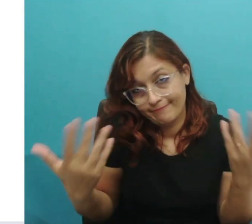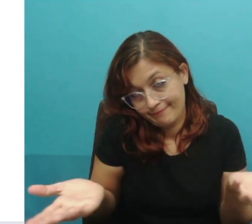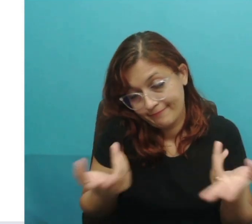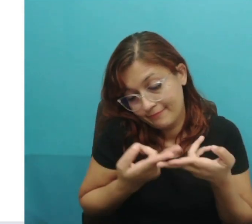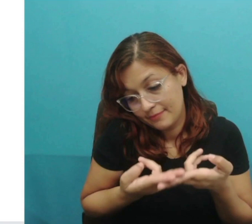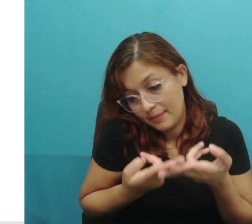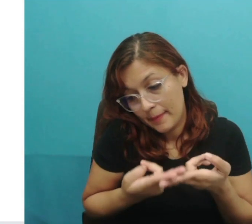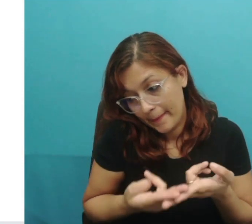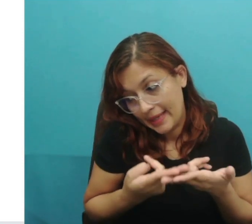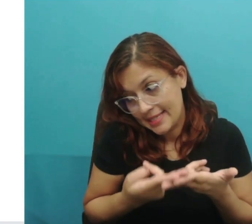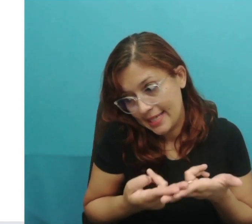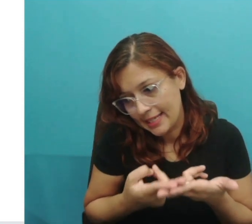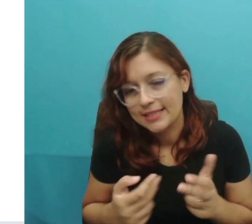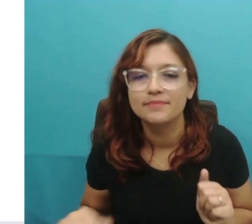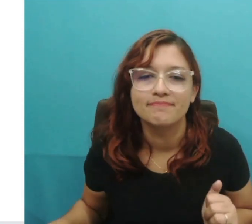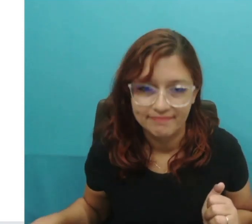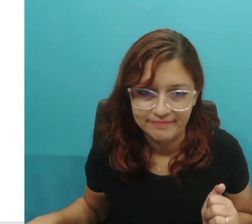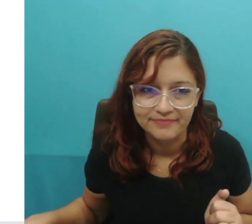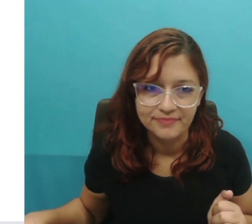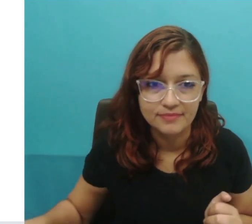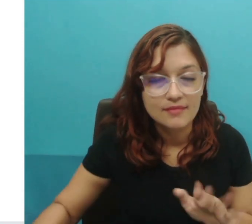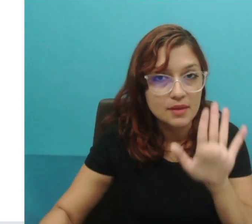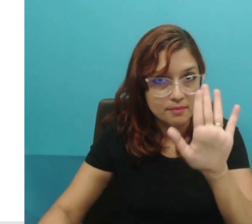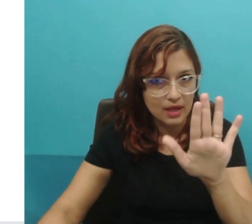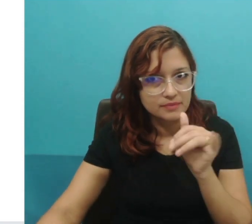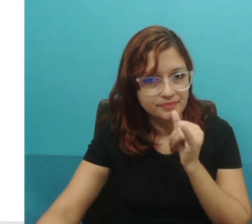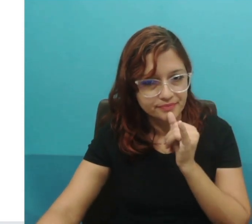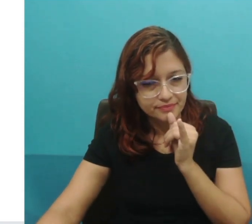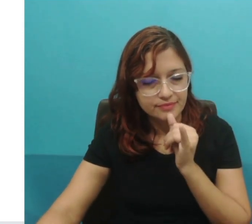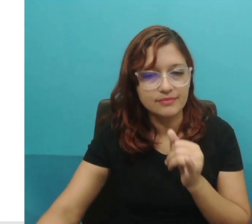você. Paciência.